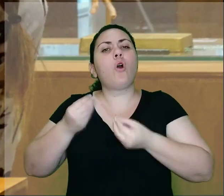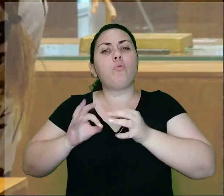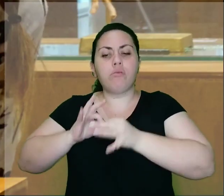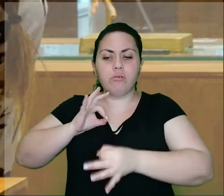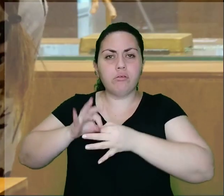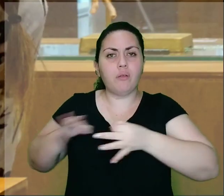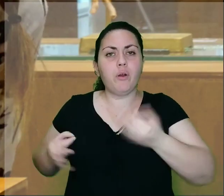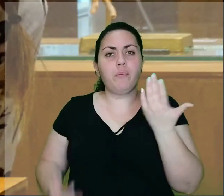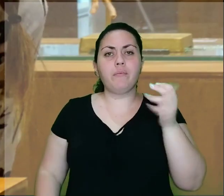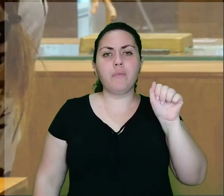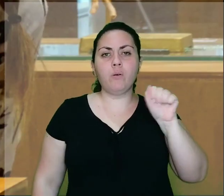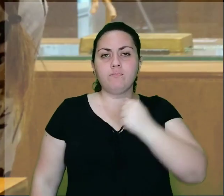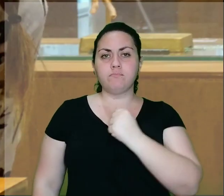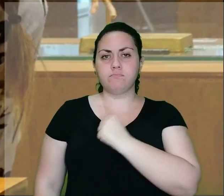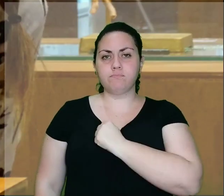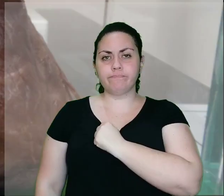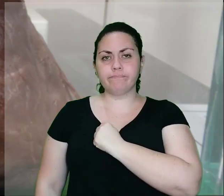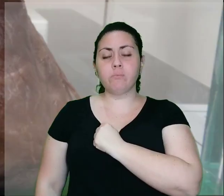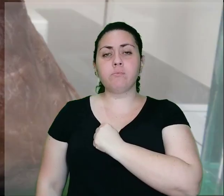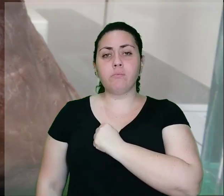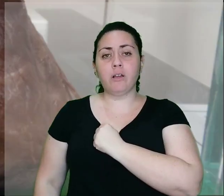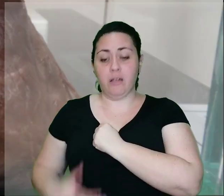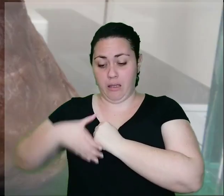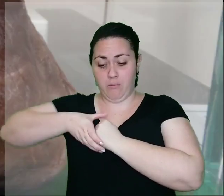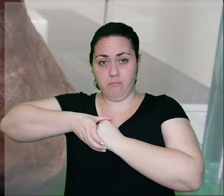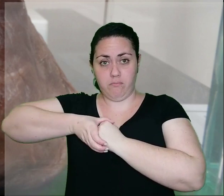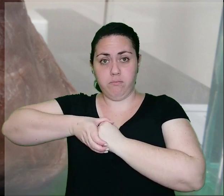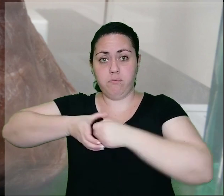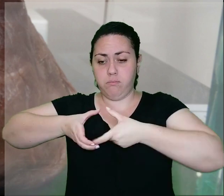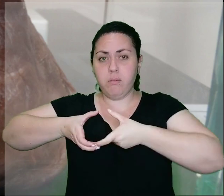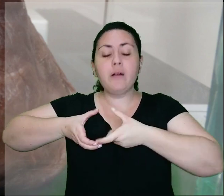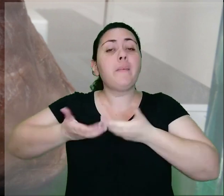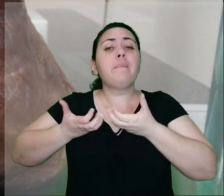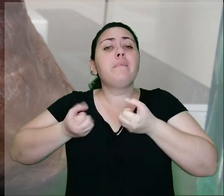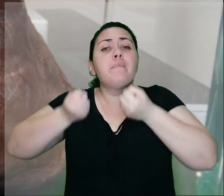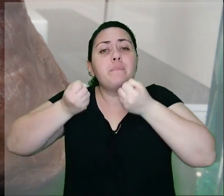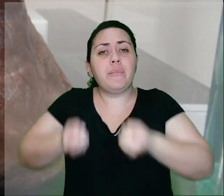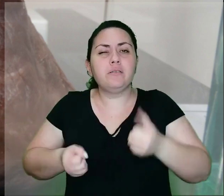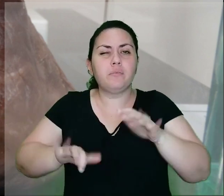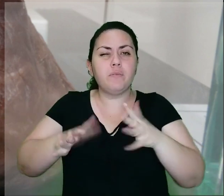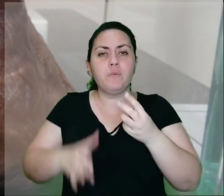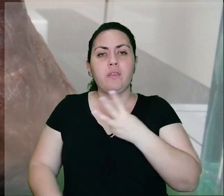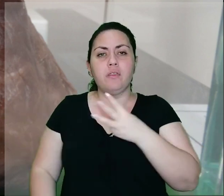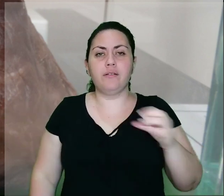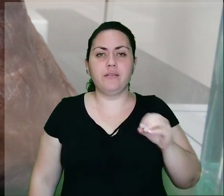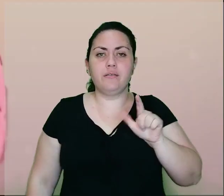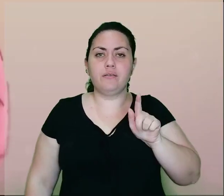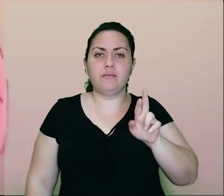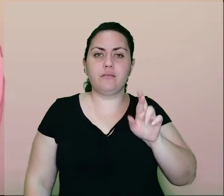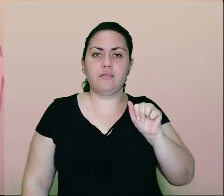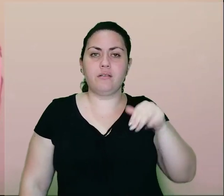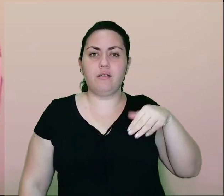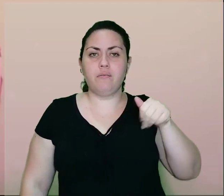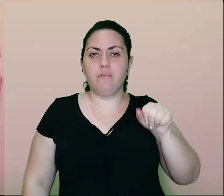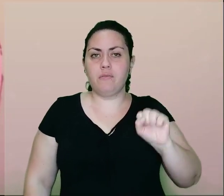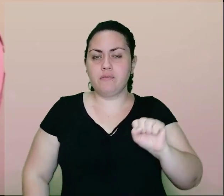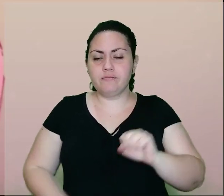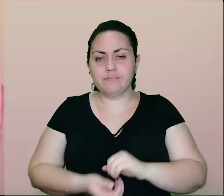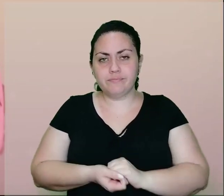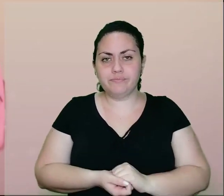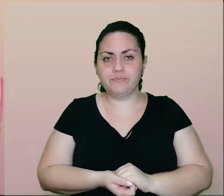aproximado de uma mão fechada e o seu peso médio é de aproximadamente 300 gramas.